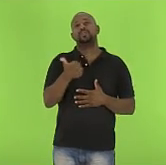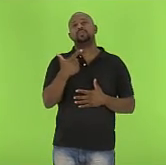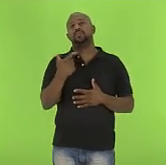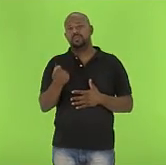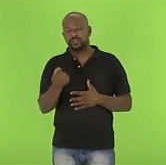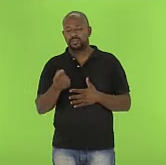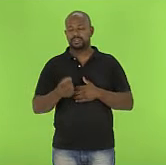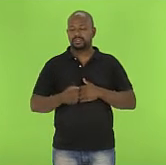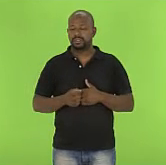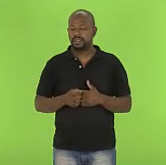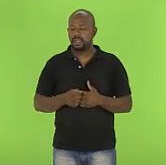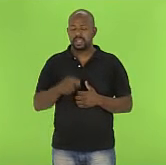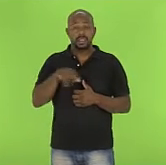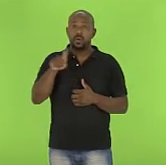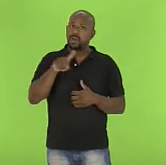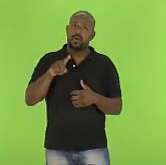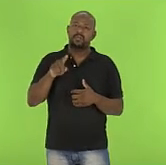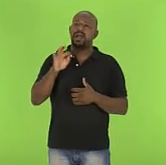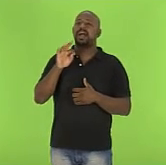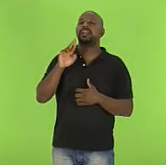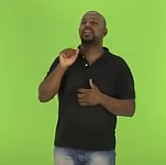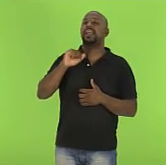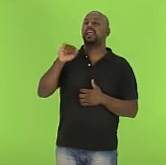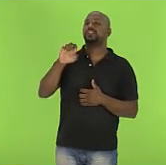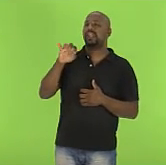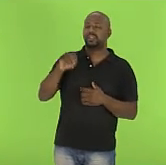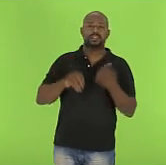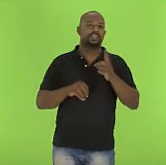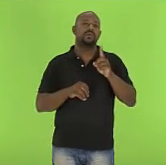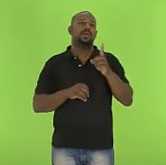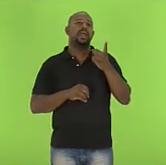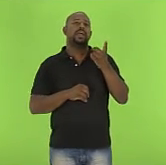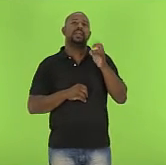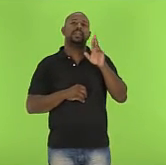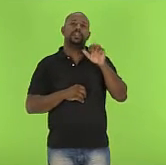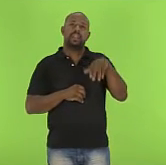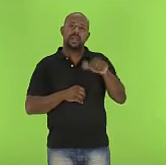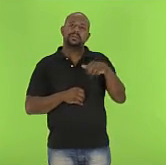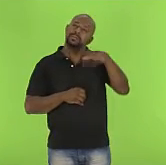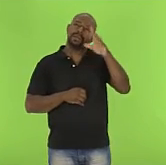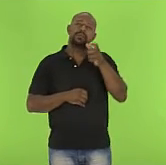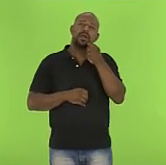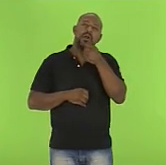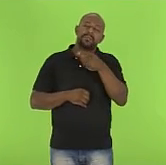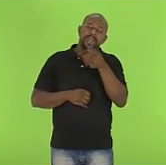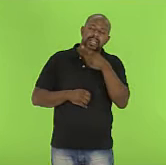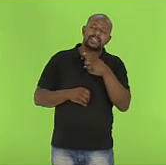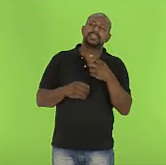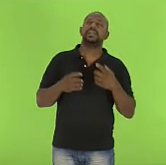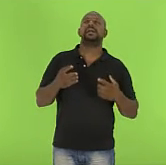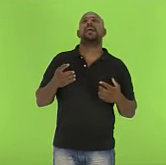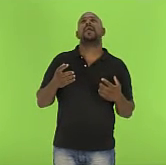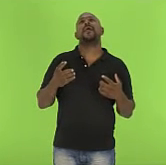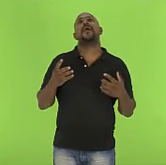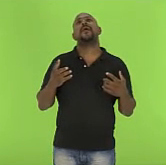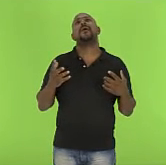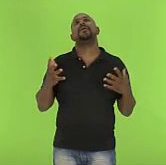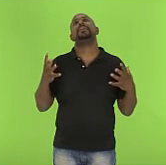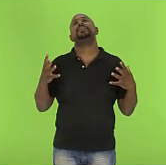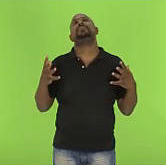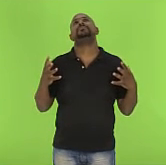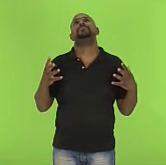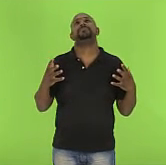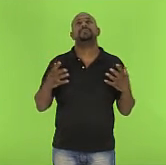2120. Não é uma tragédia, não é um drama, está muito mais para uma comédia